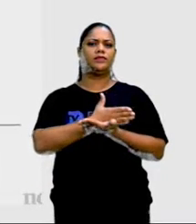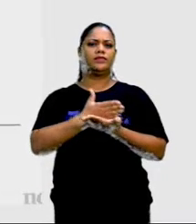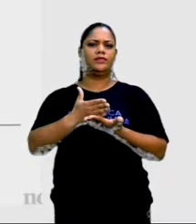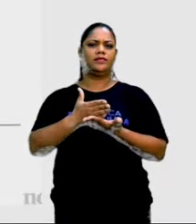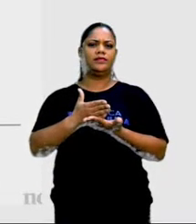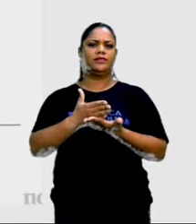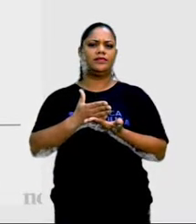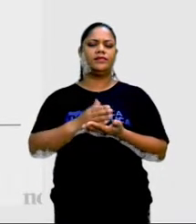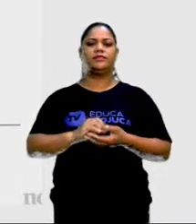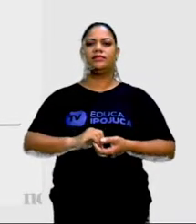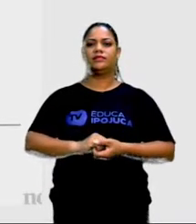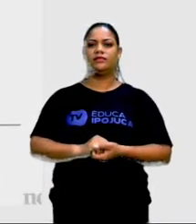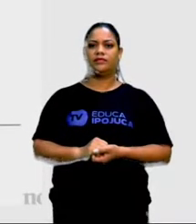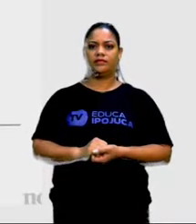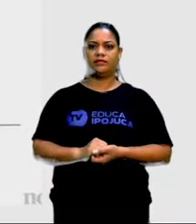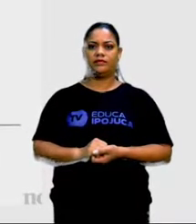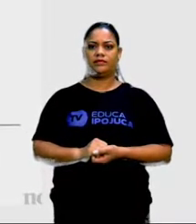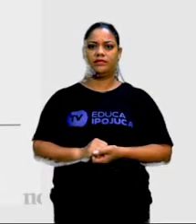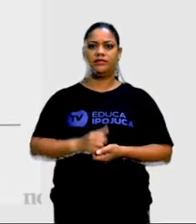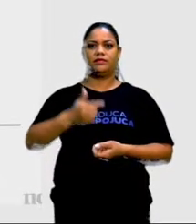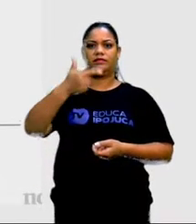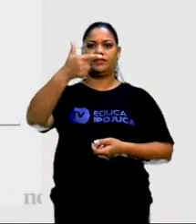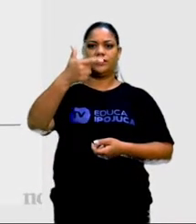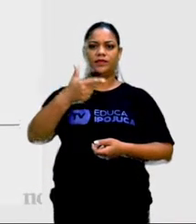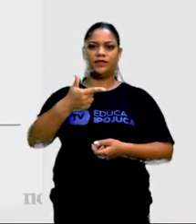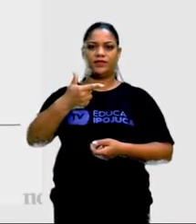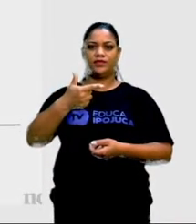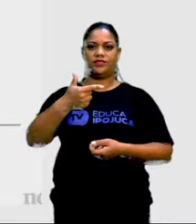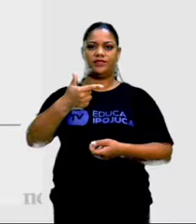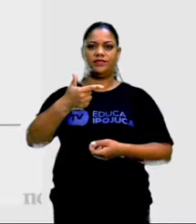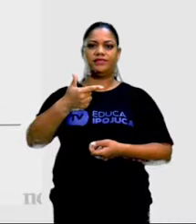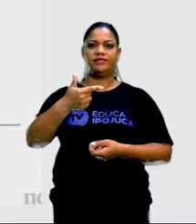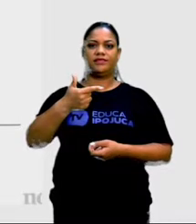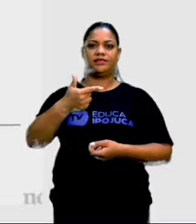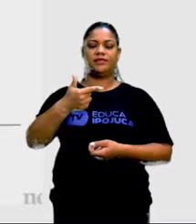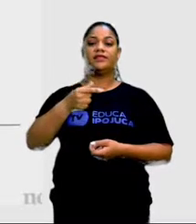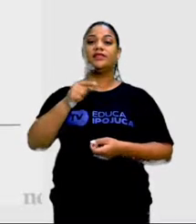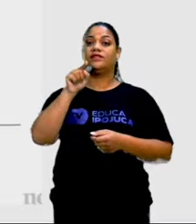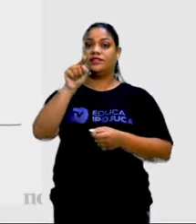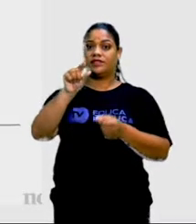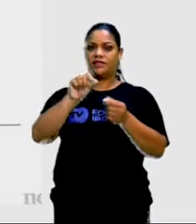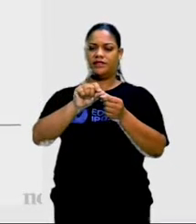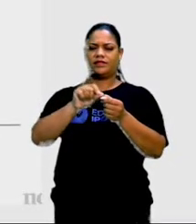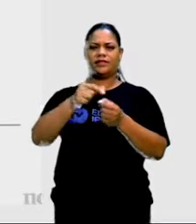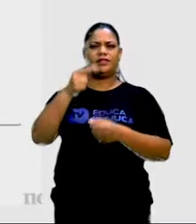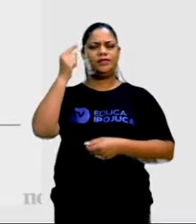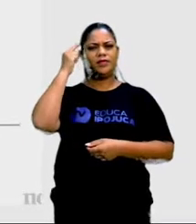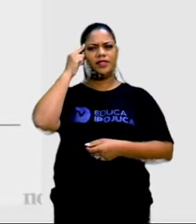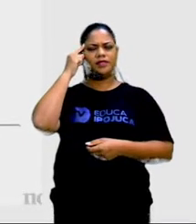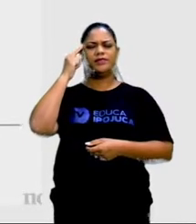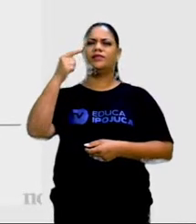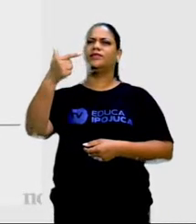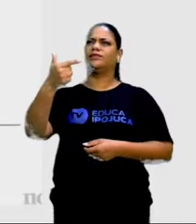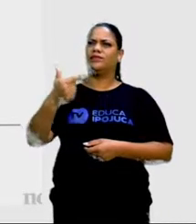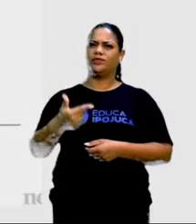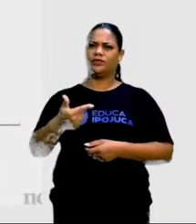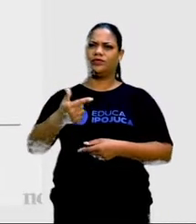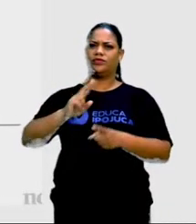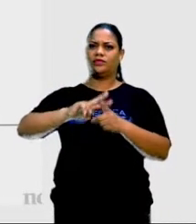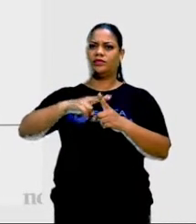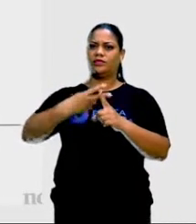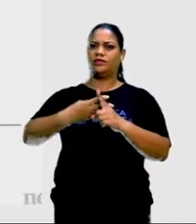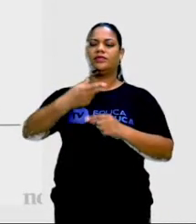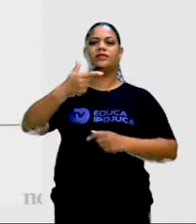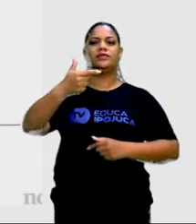aí, né? O nosso número 2. Então você vai fazer aquele pensamento, né, ó, múltiplos